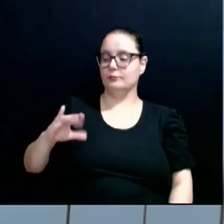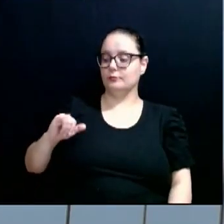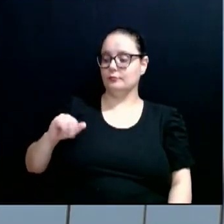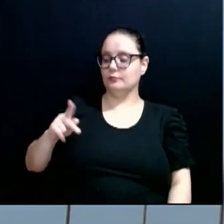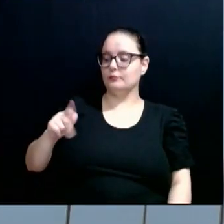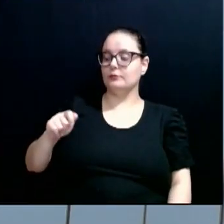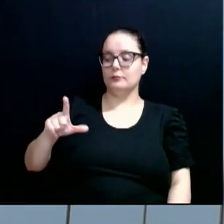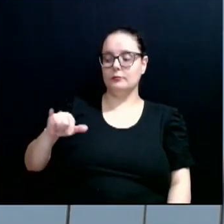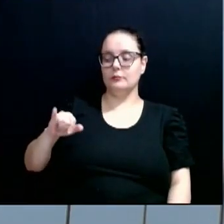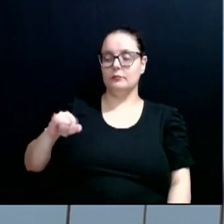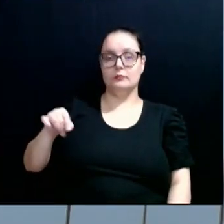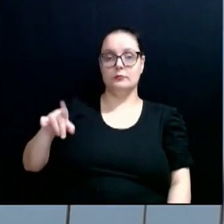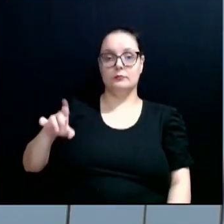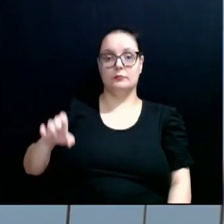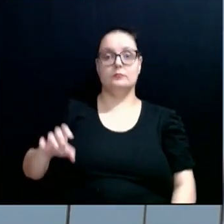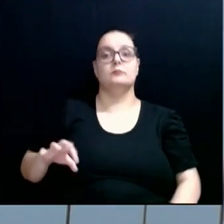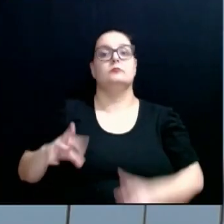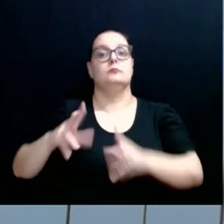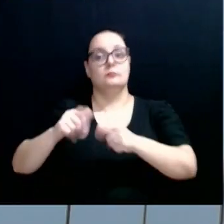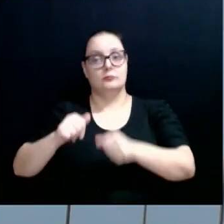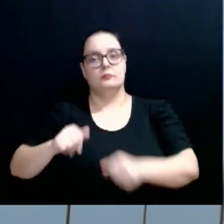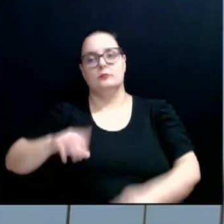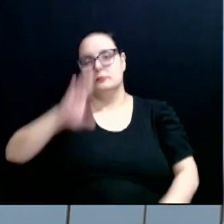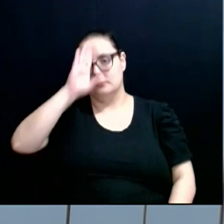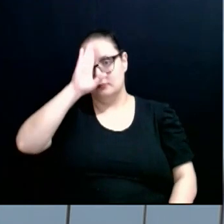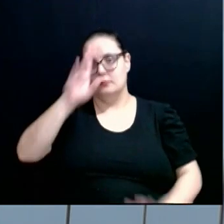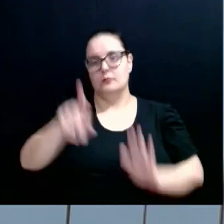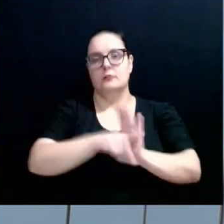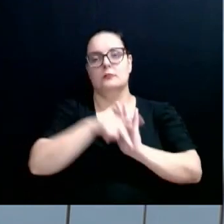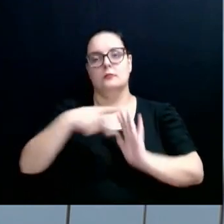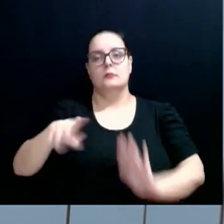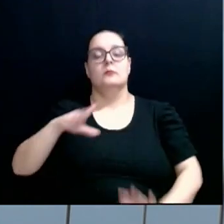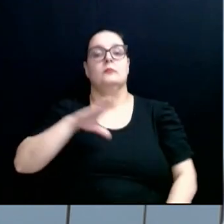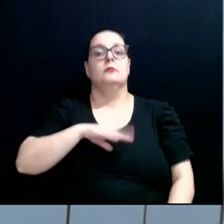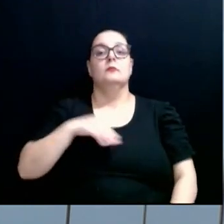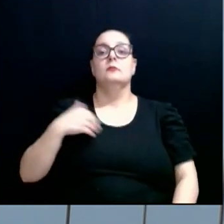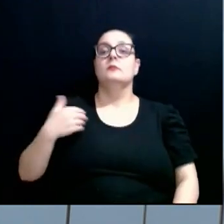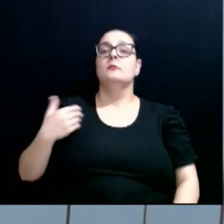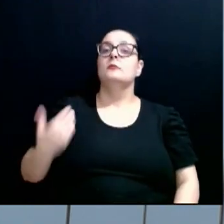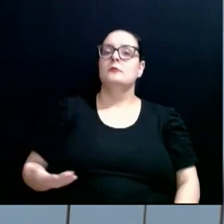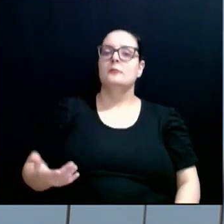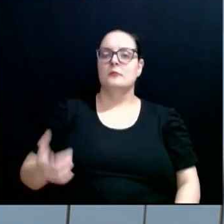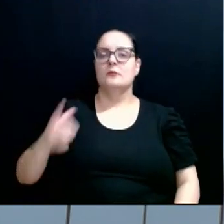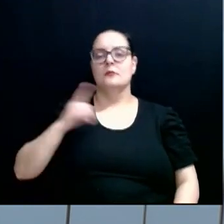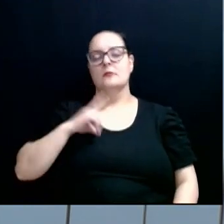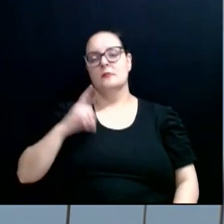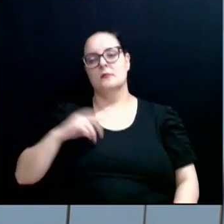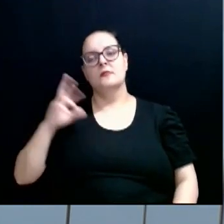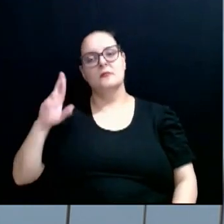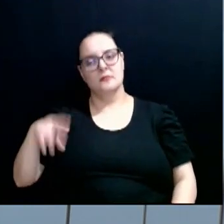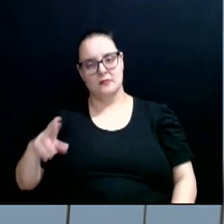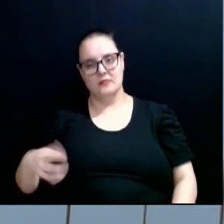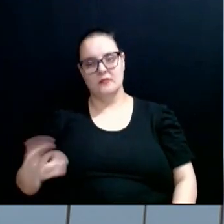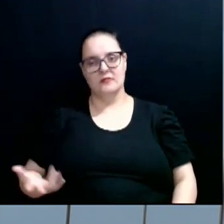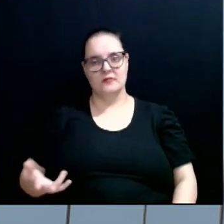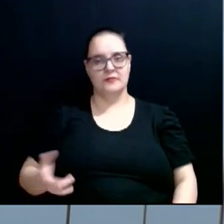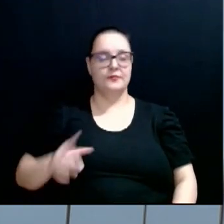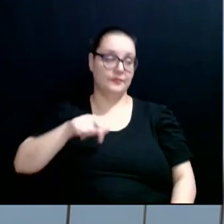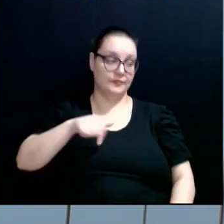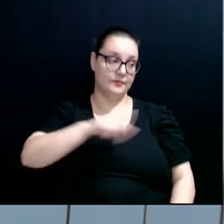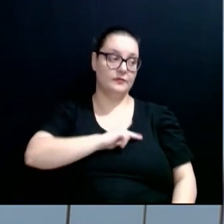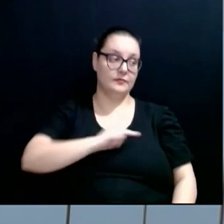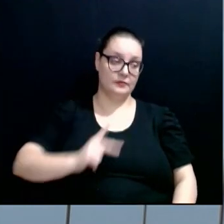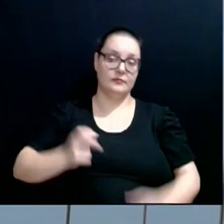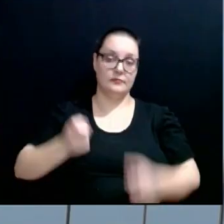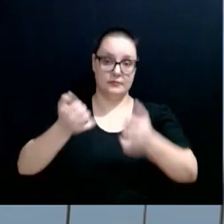bilhetagem fosse diretamente do município. Mas há uma razão, que eu acredito que o presidente pode explicar melhor aqui, para